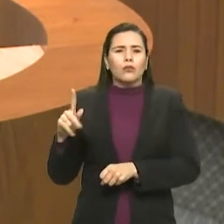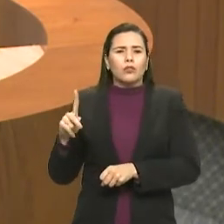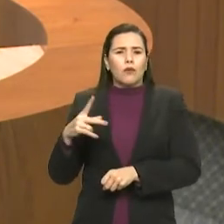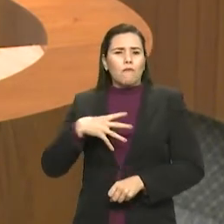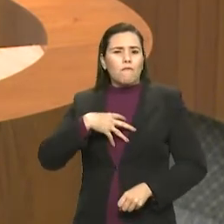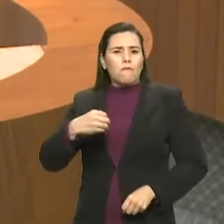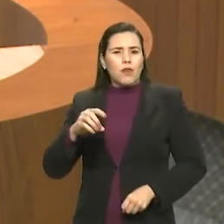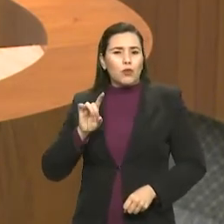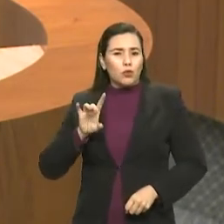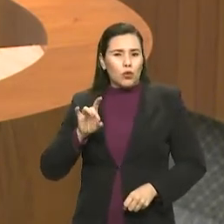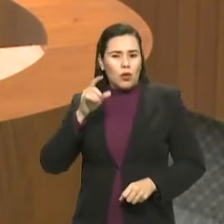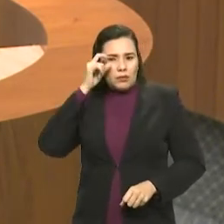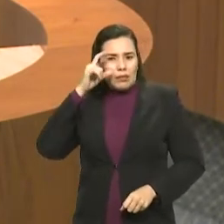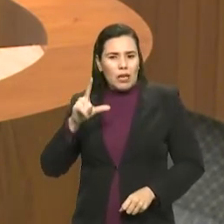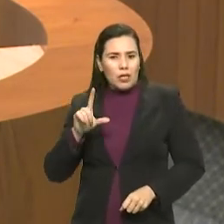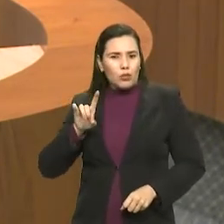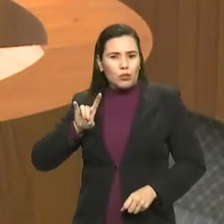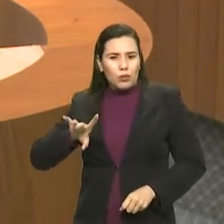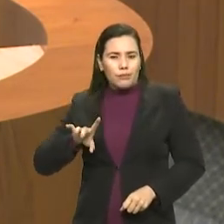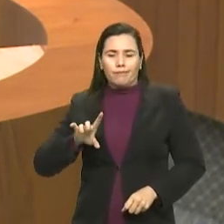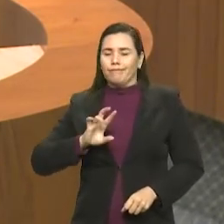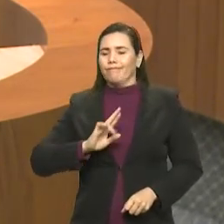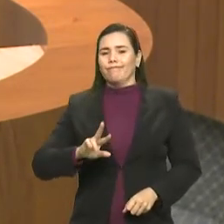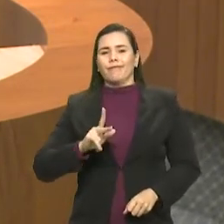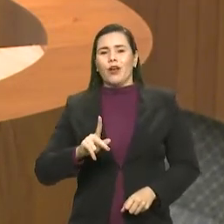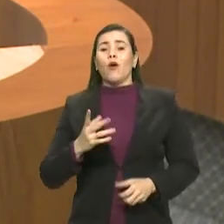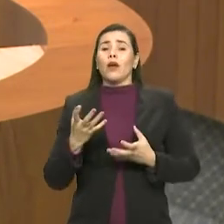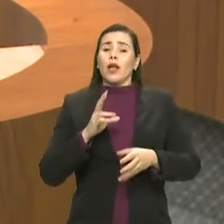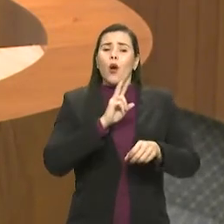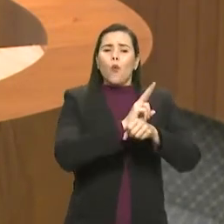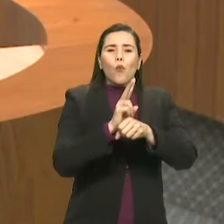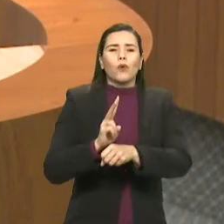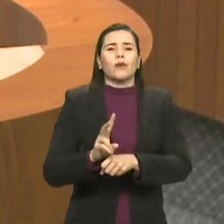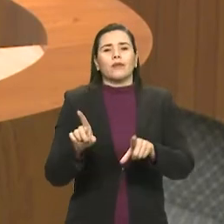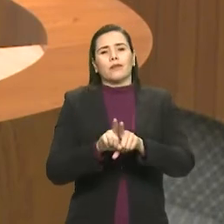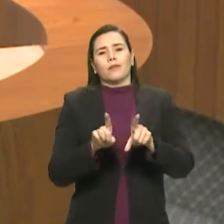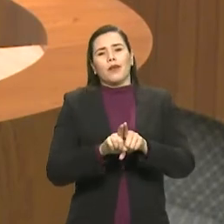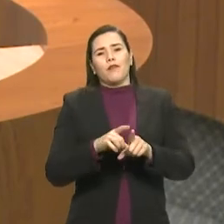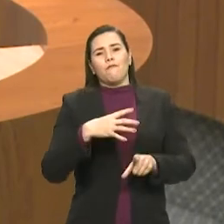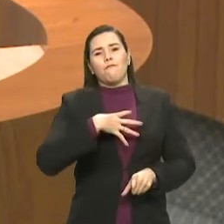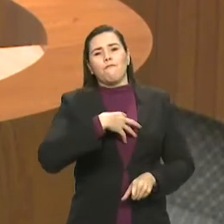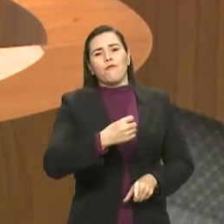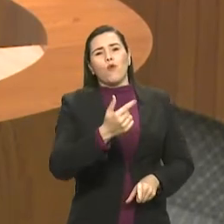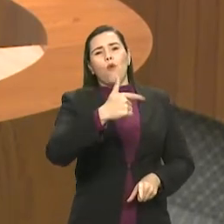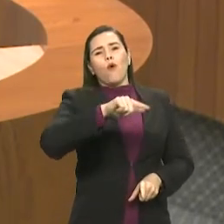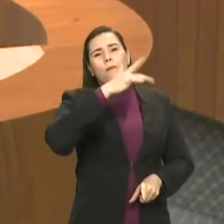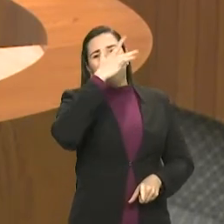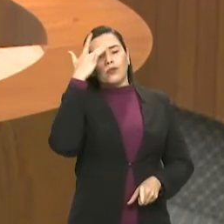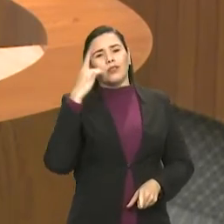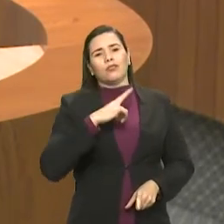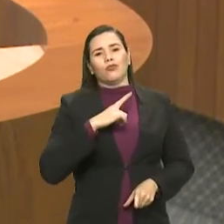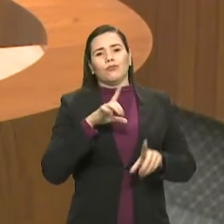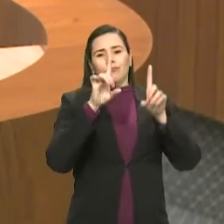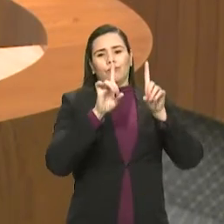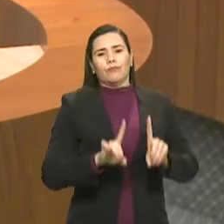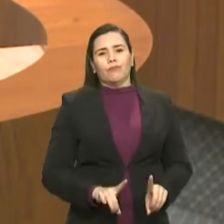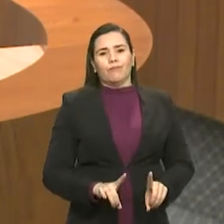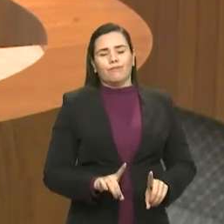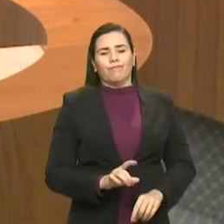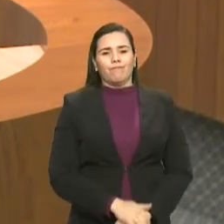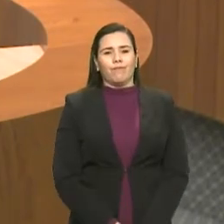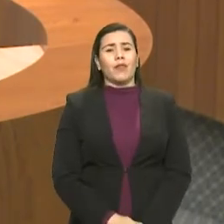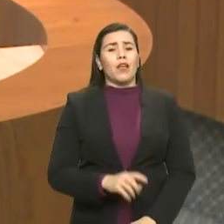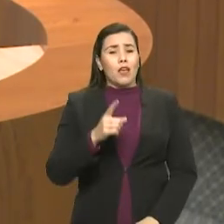tinham deficiência. E aí partiram, porque há 50 anos atrás, tudo era muito